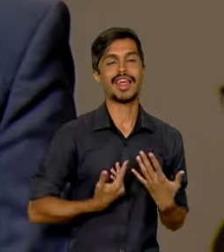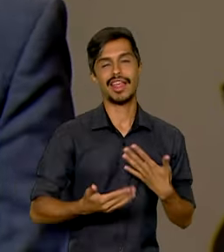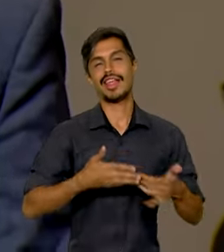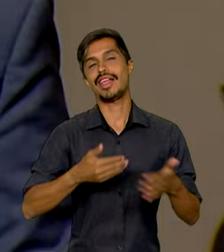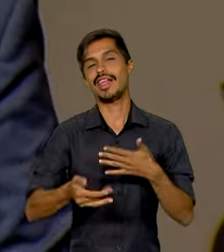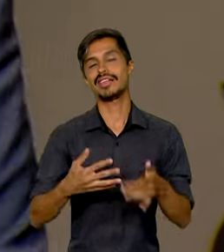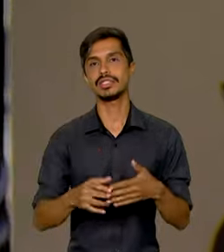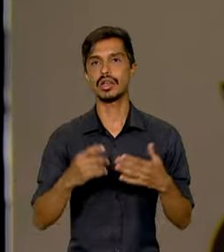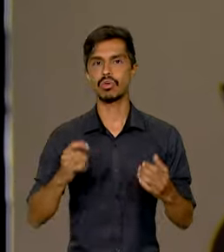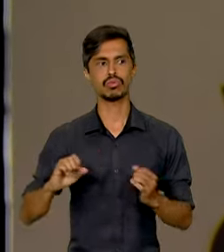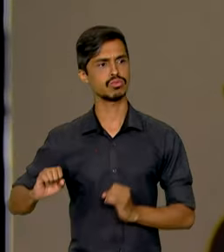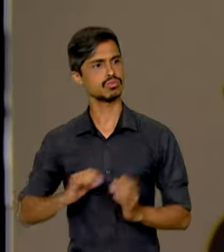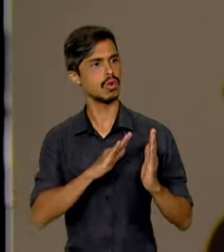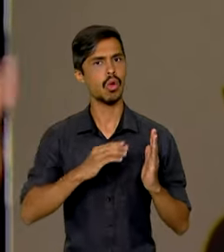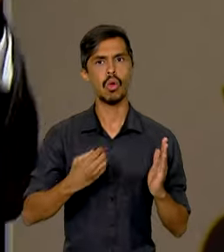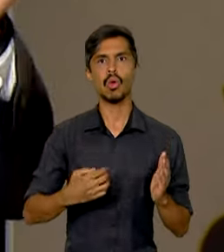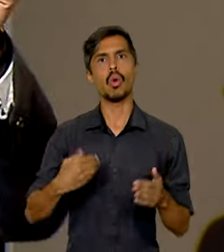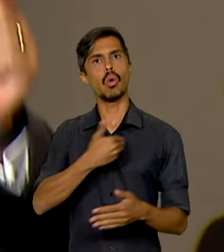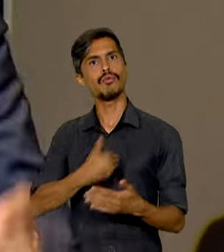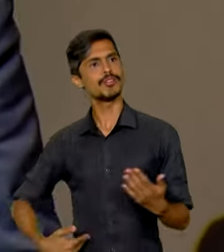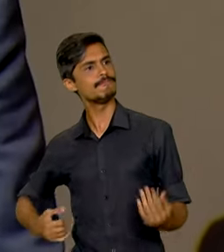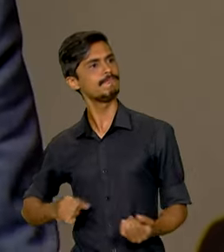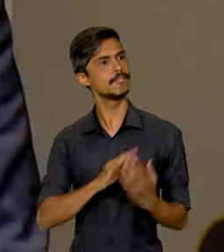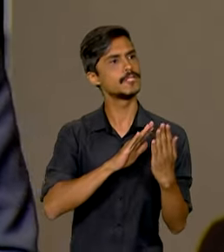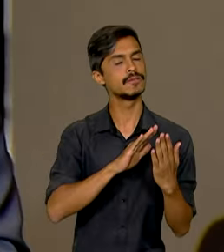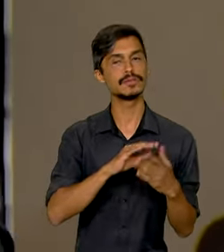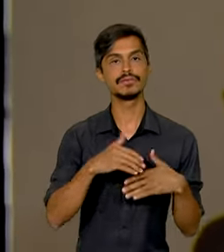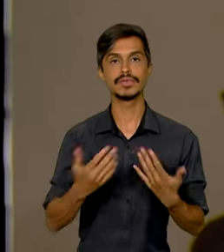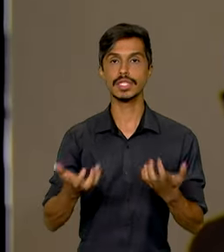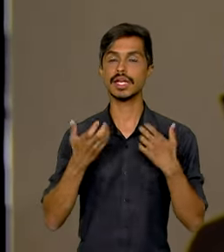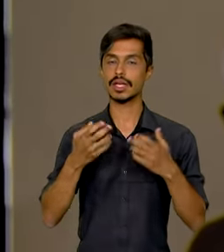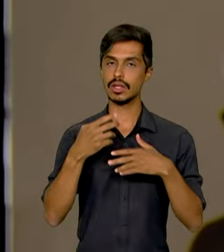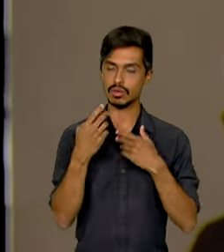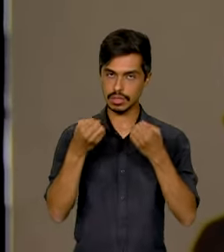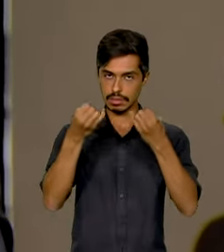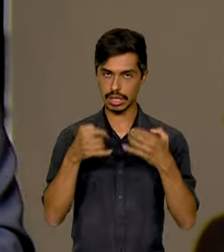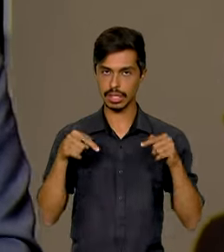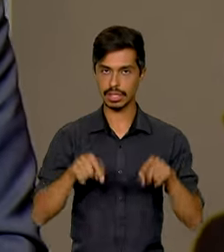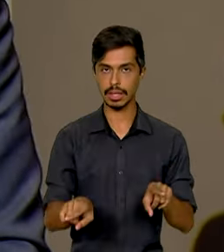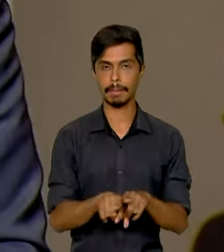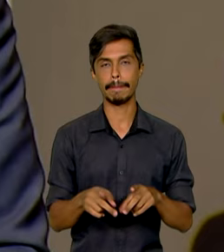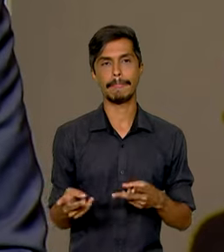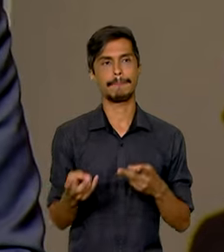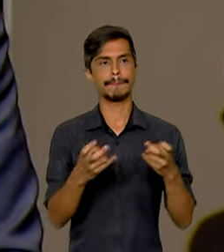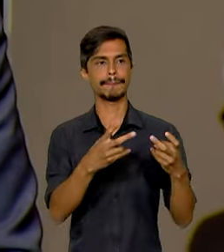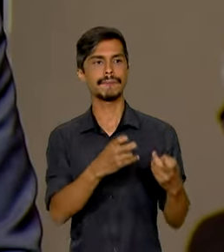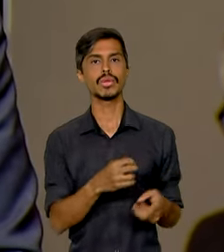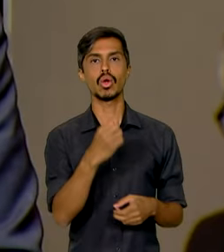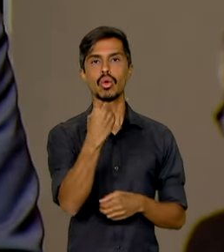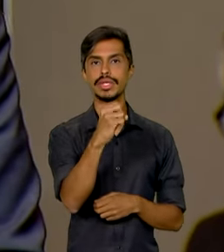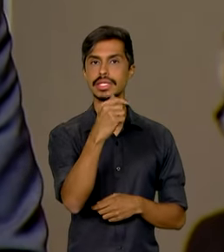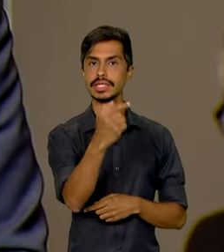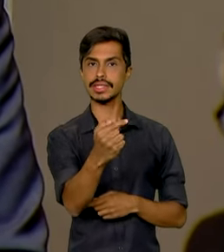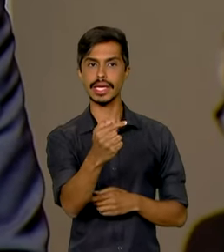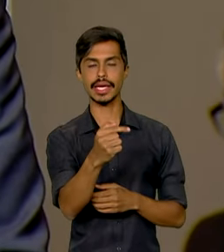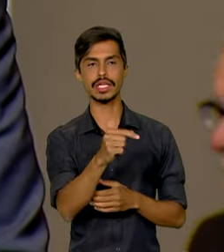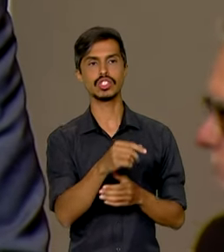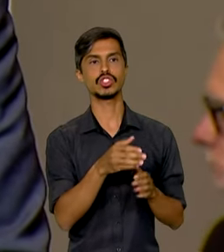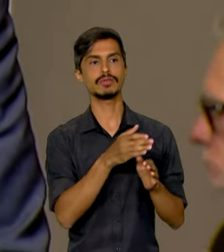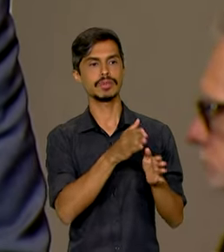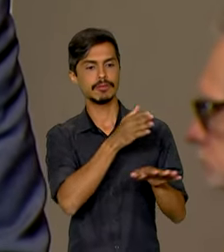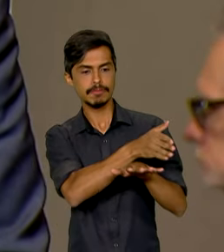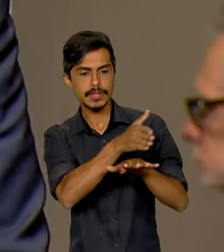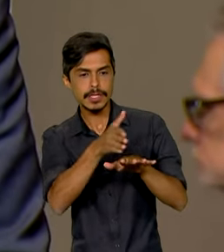deve se colocar. Gostaria de mencionar aqui também que foram identificados 87 canais que